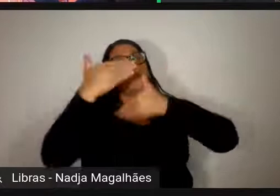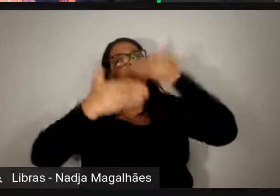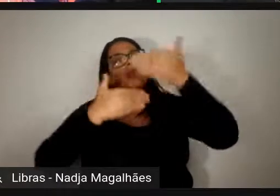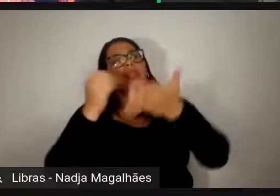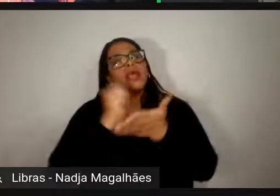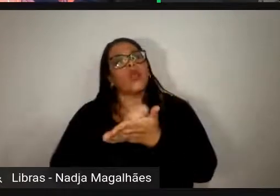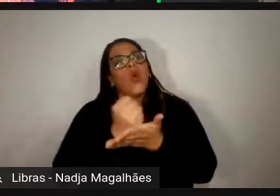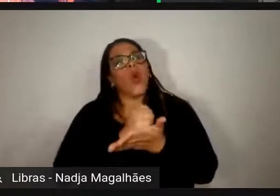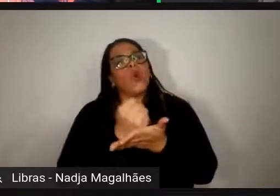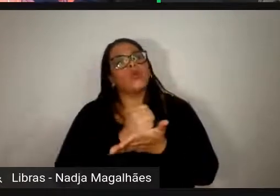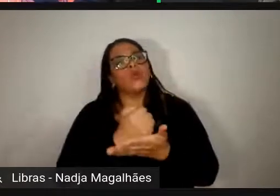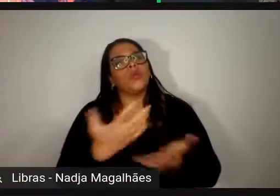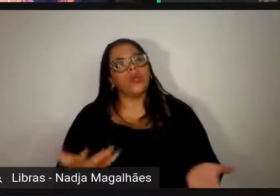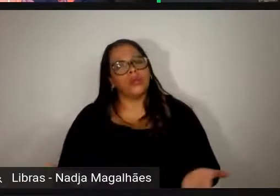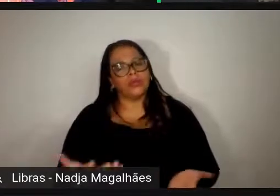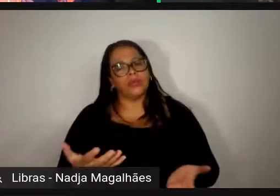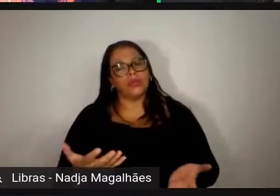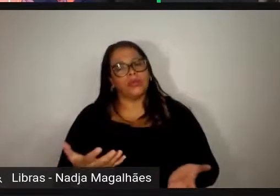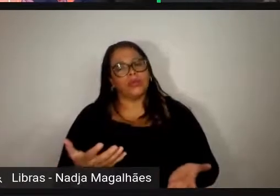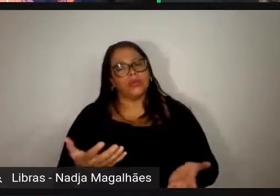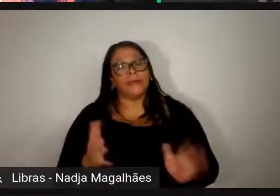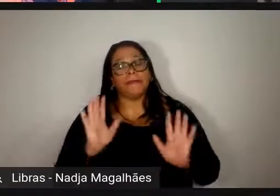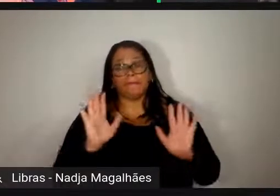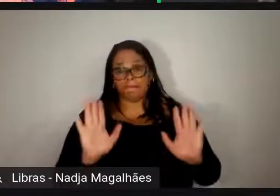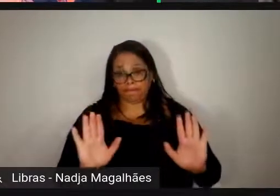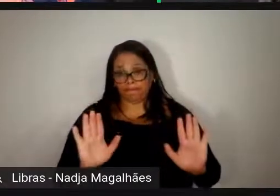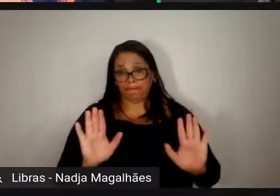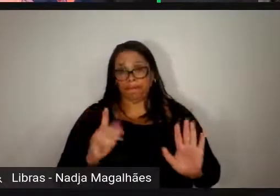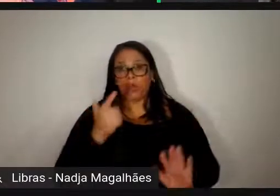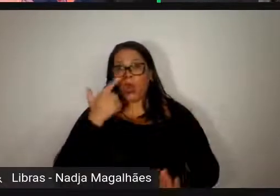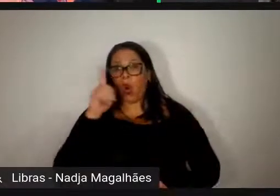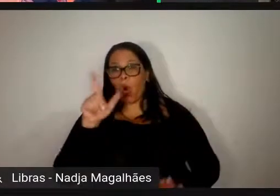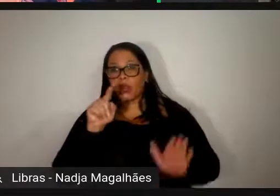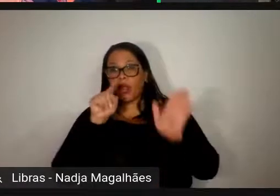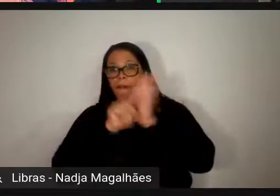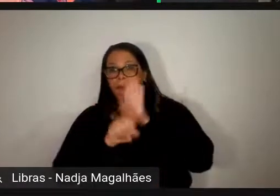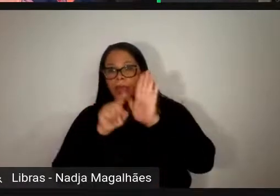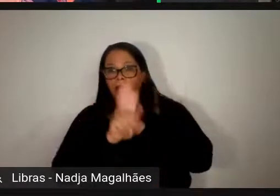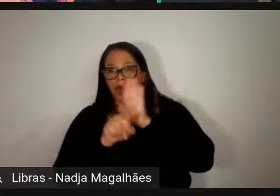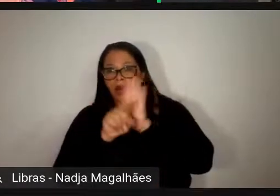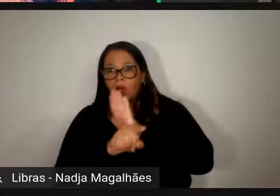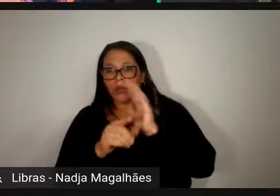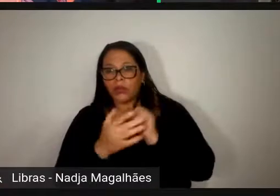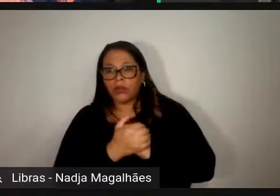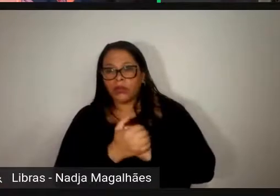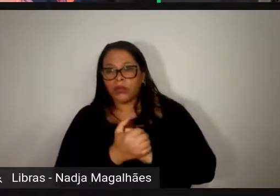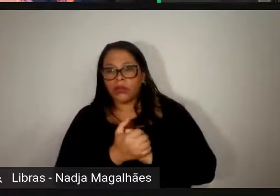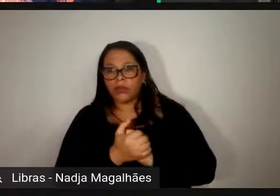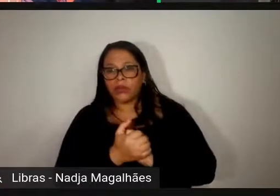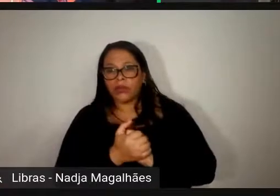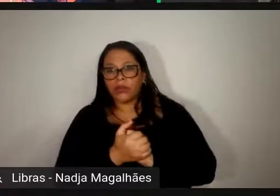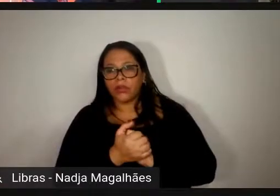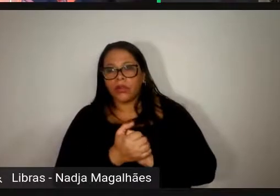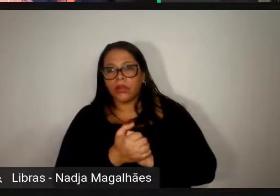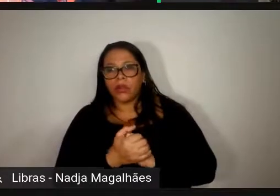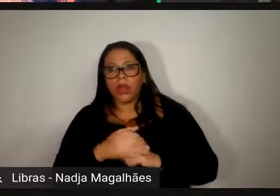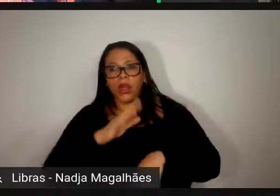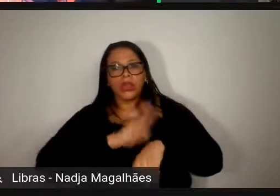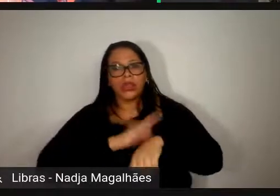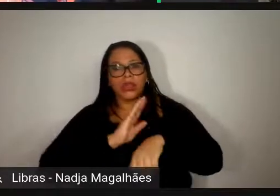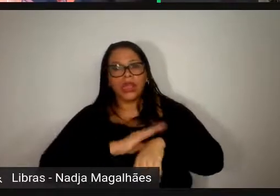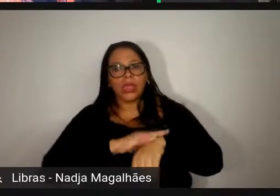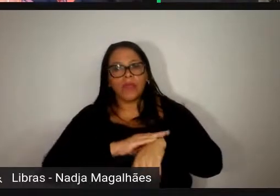controlado. Jenny, uma outra pergunta que eu tinha para você é sobre, você falou bastante sobre as informações no momento da